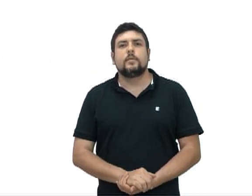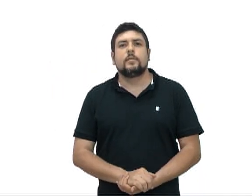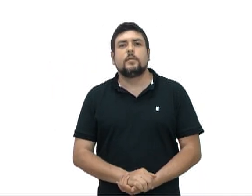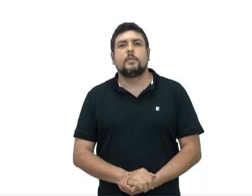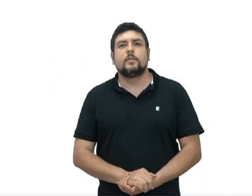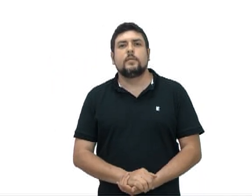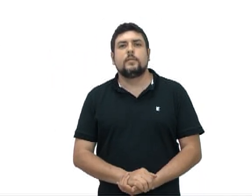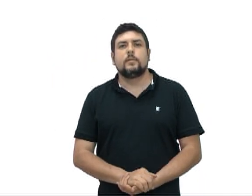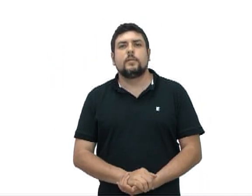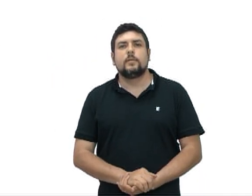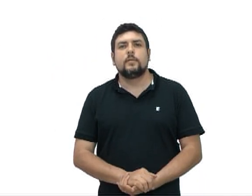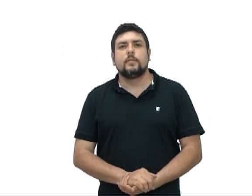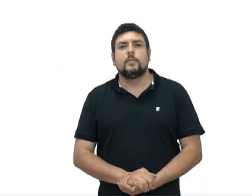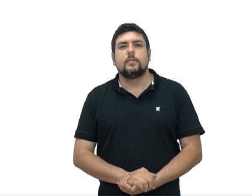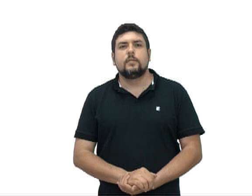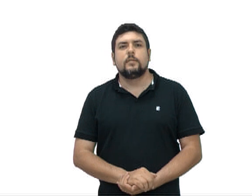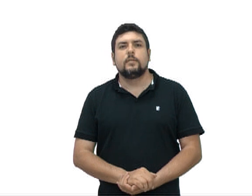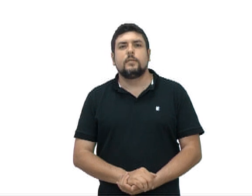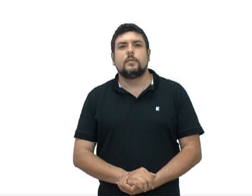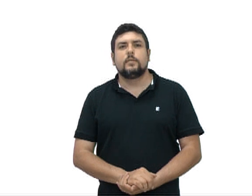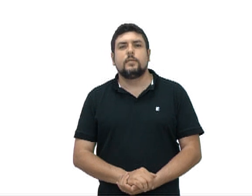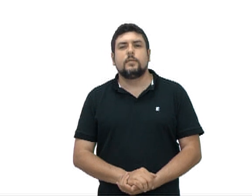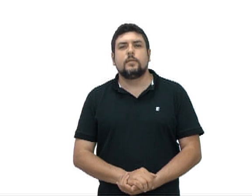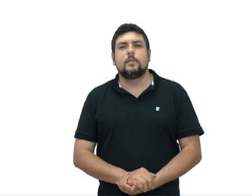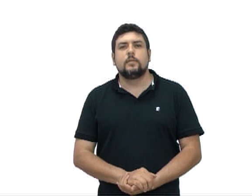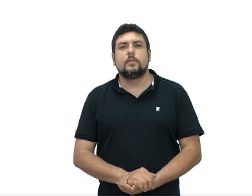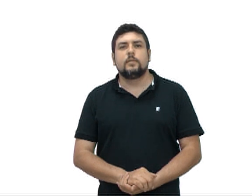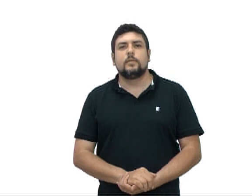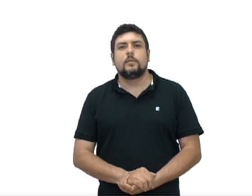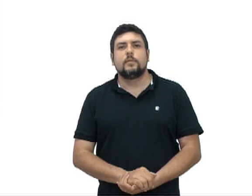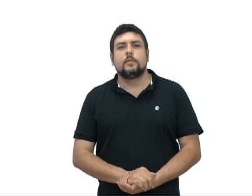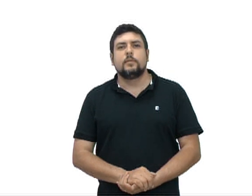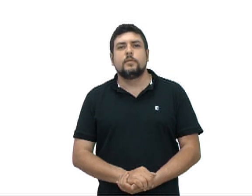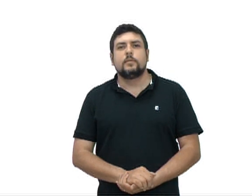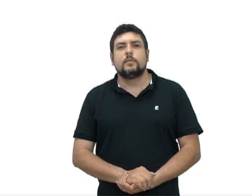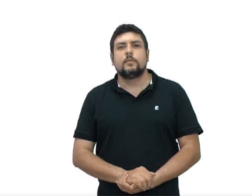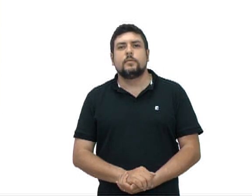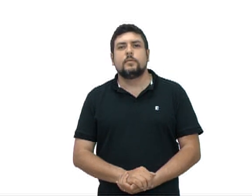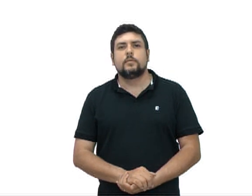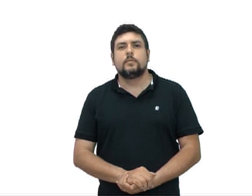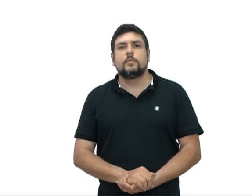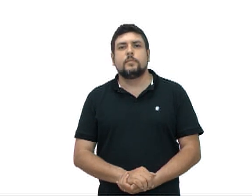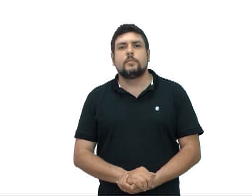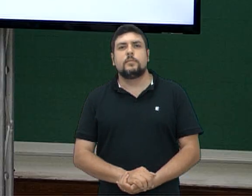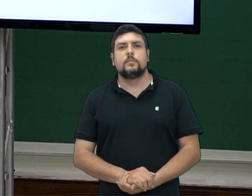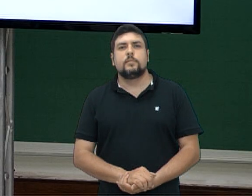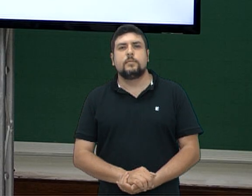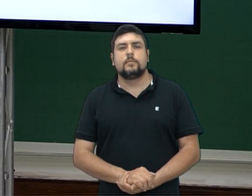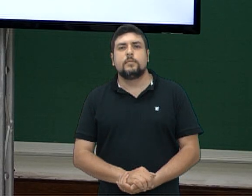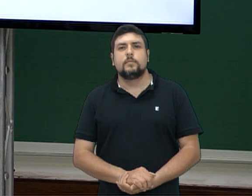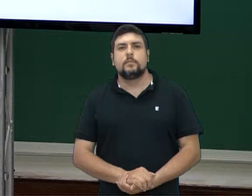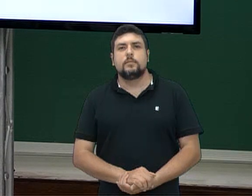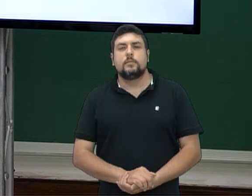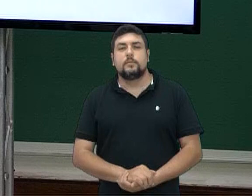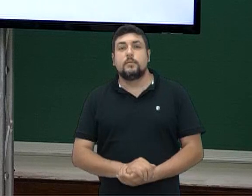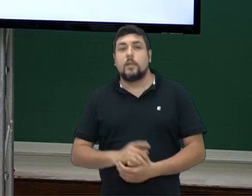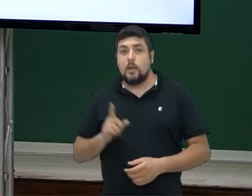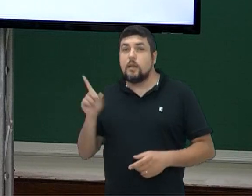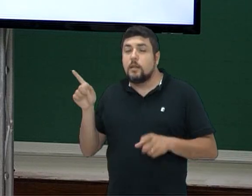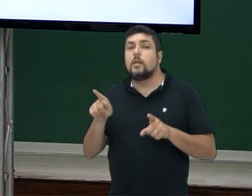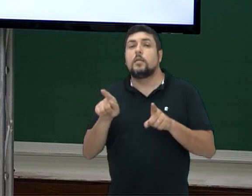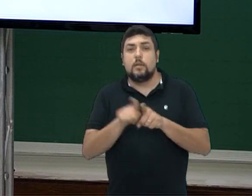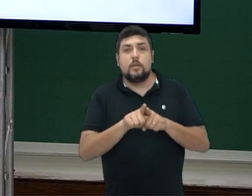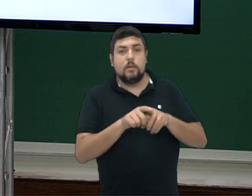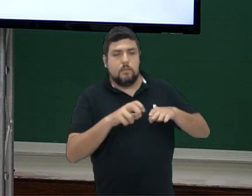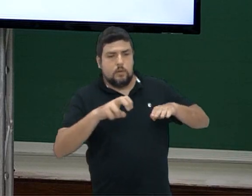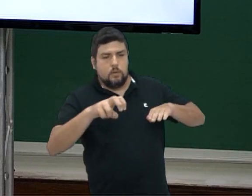que com magnitudes muito maiores, né? Ele também seria um tipo de skate vertical,